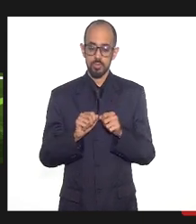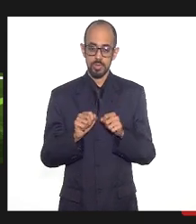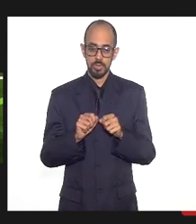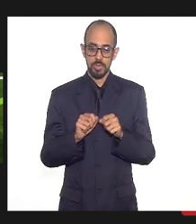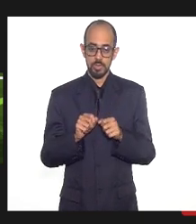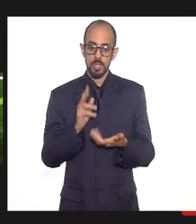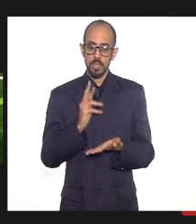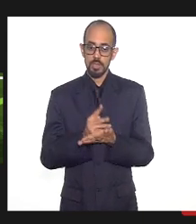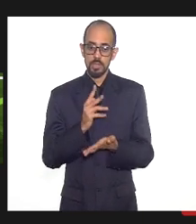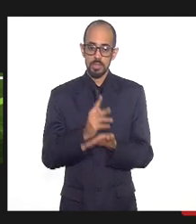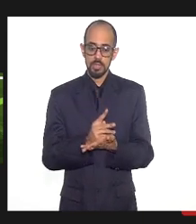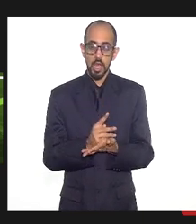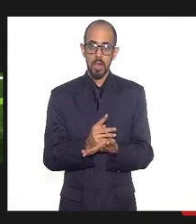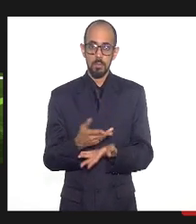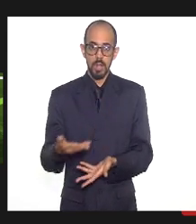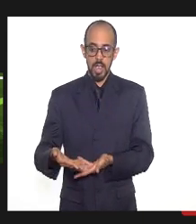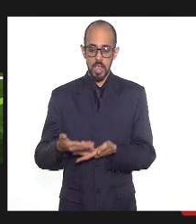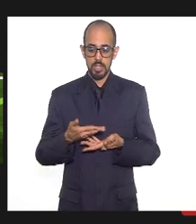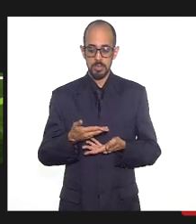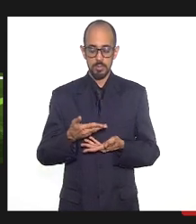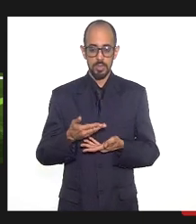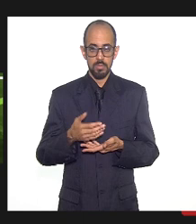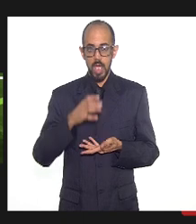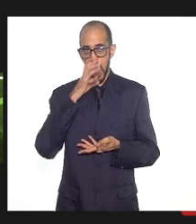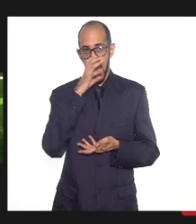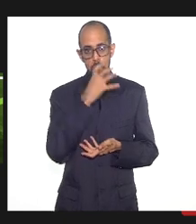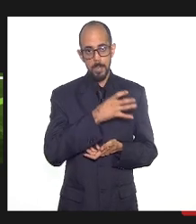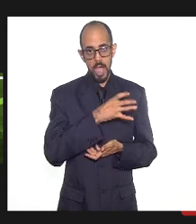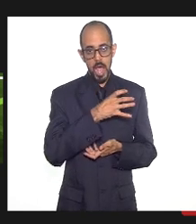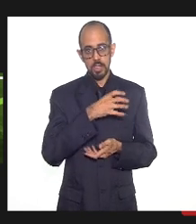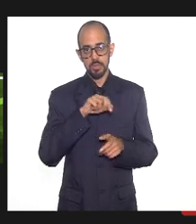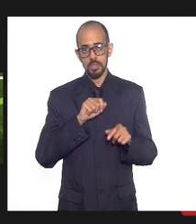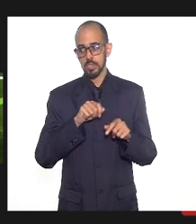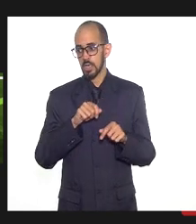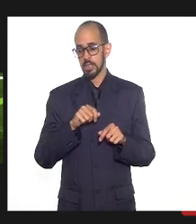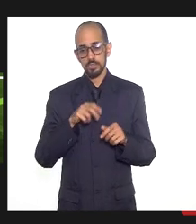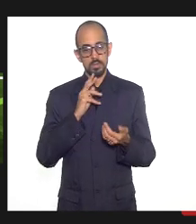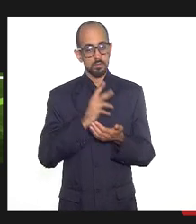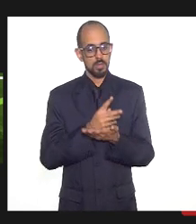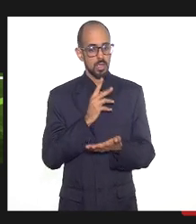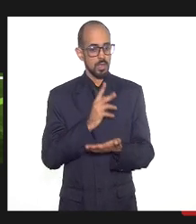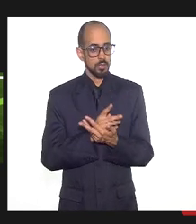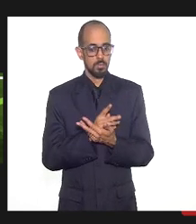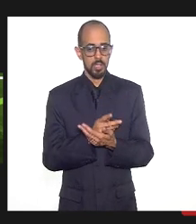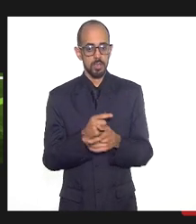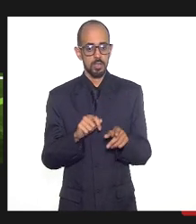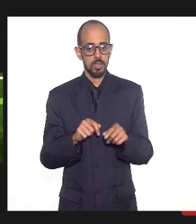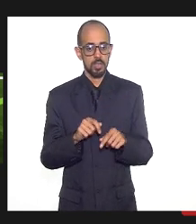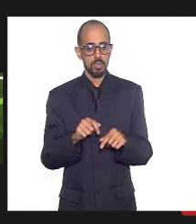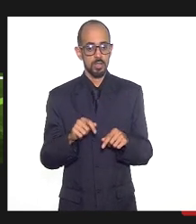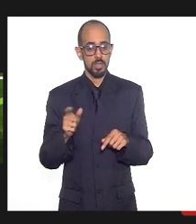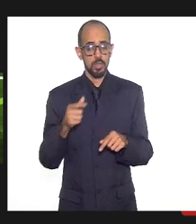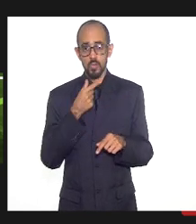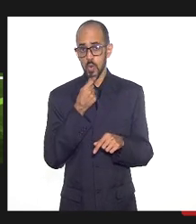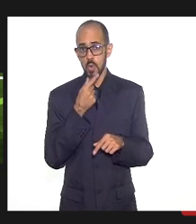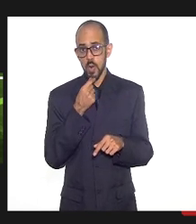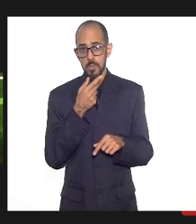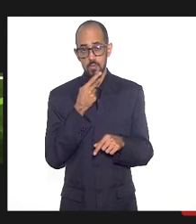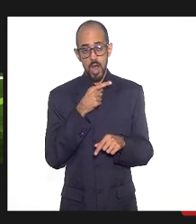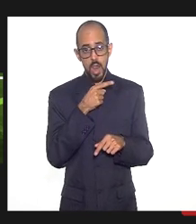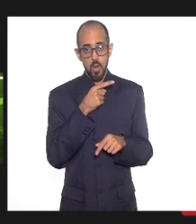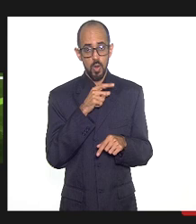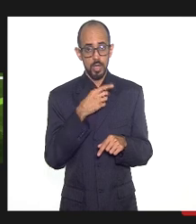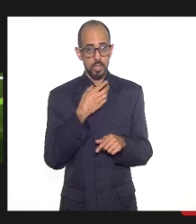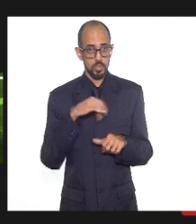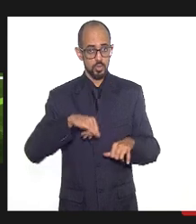sempre recebendo umas ameaças ali, umas ameaças aqui. Aí o rapaz falou que ameaçaram